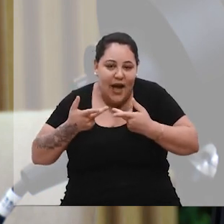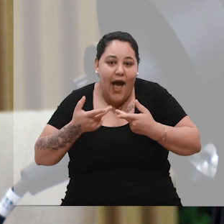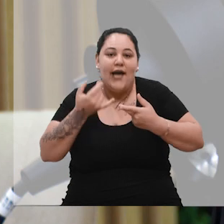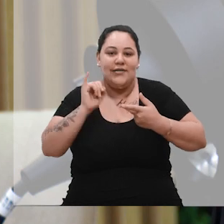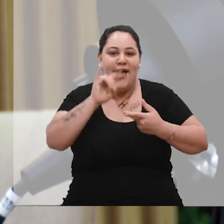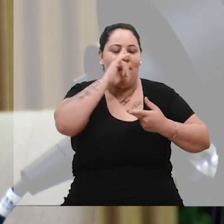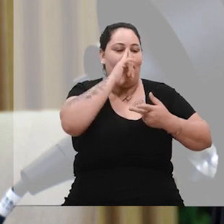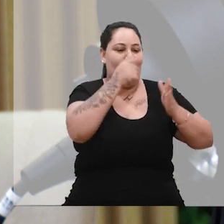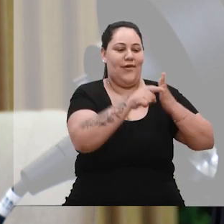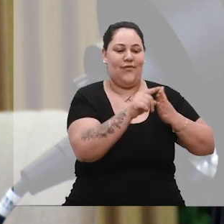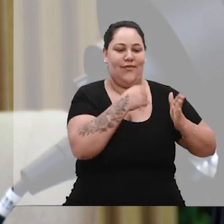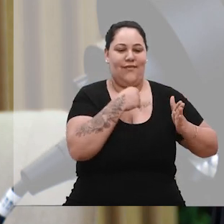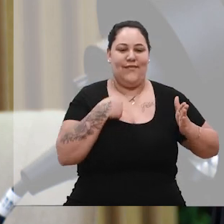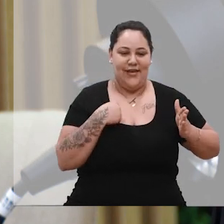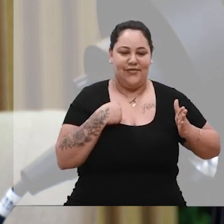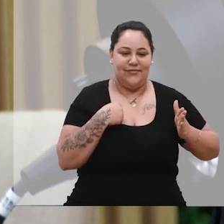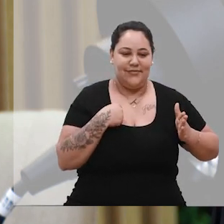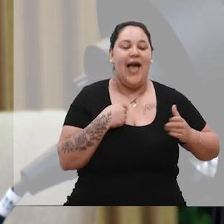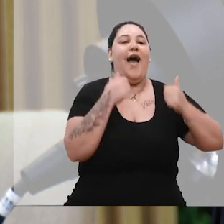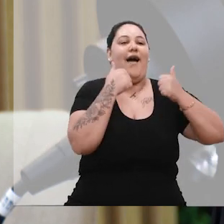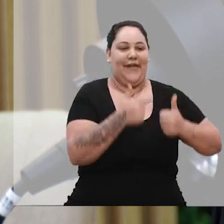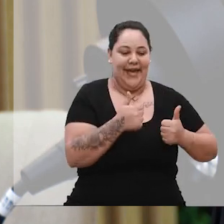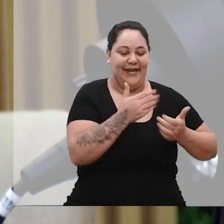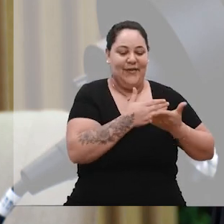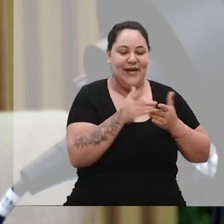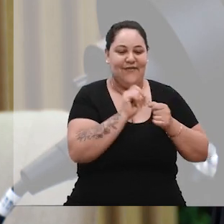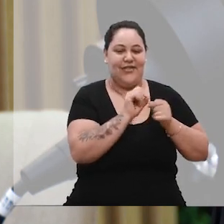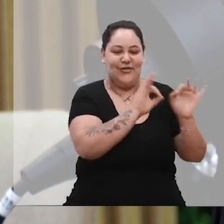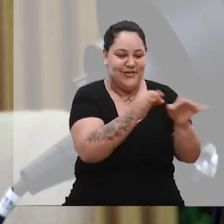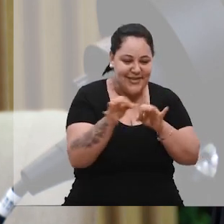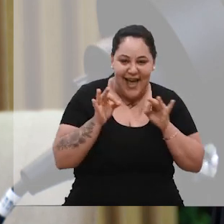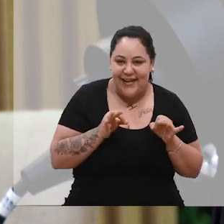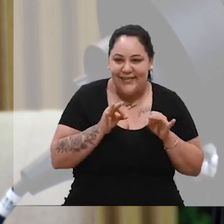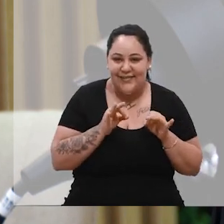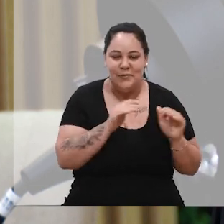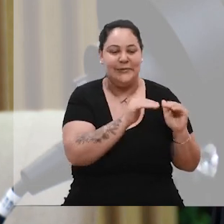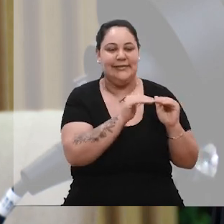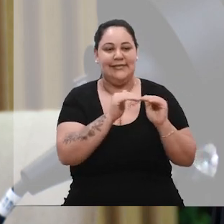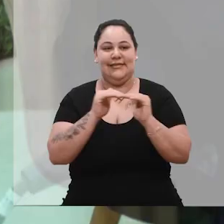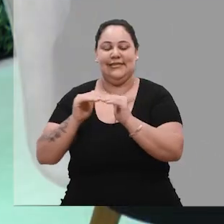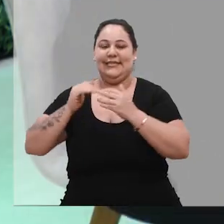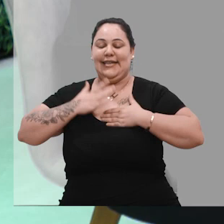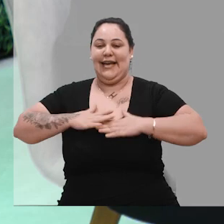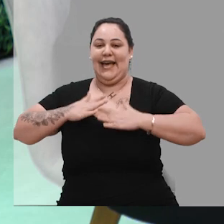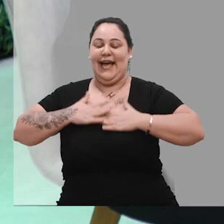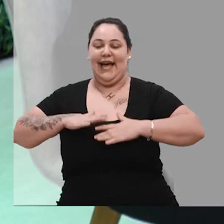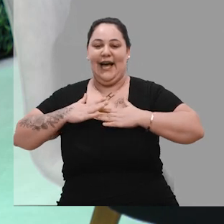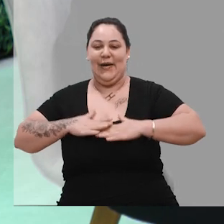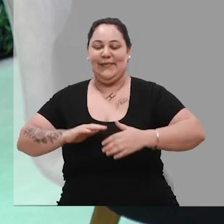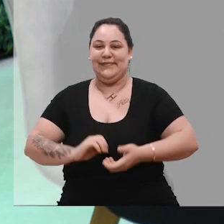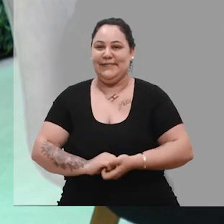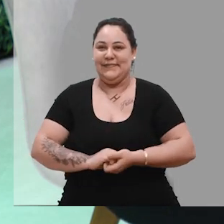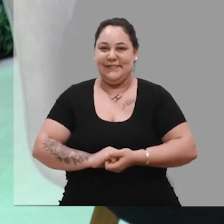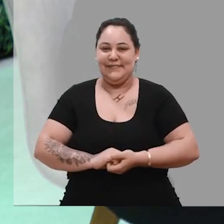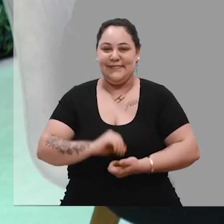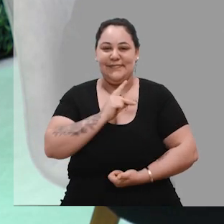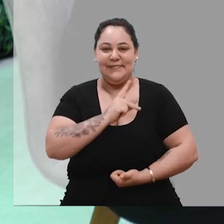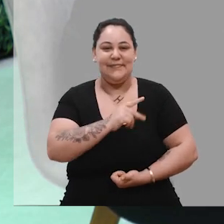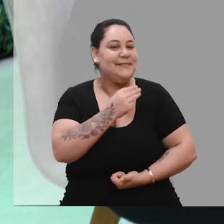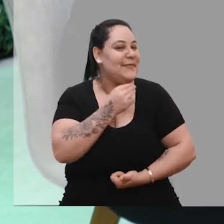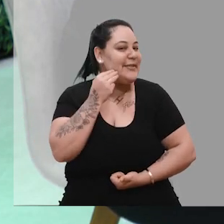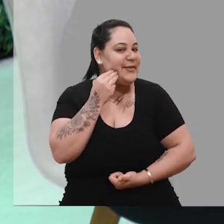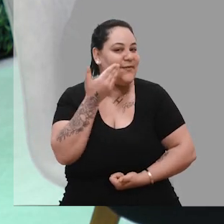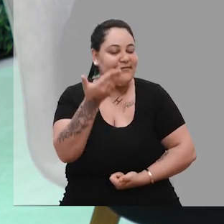essa dúvida, ela vai começar a fazer as coisas certas e tudo vai entrar na linha, tudo vai ficar mais tranquilo.